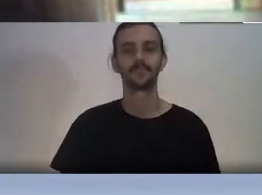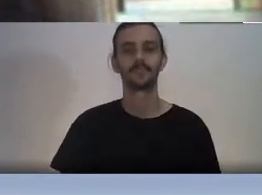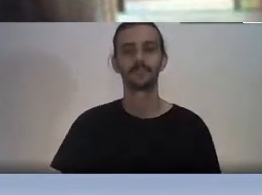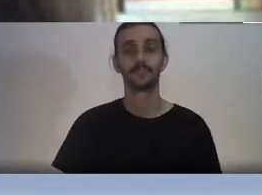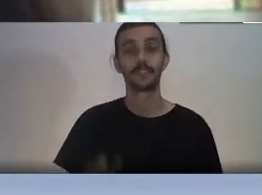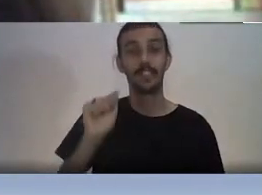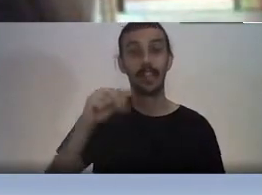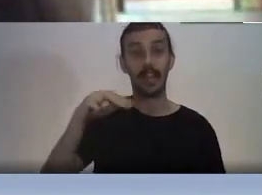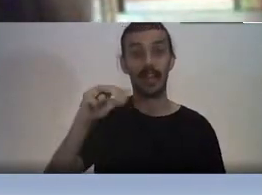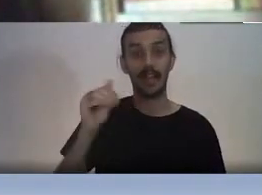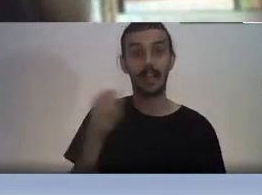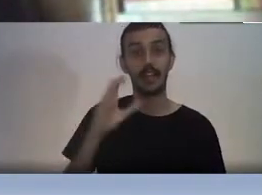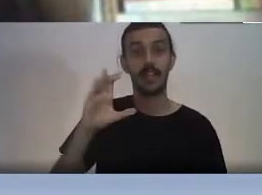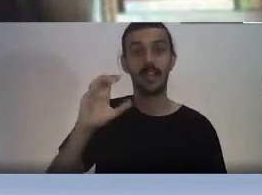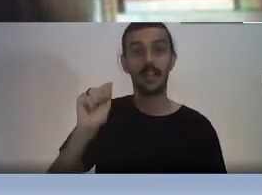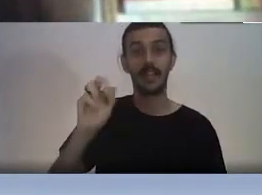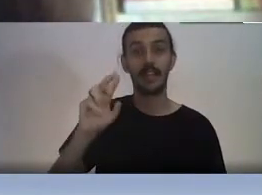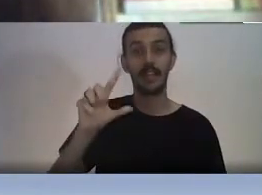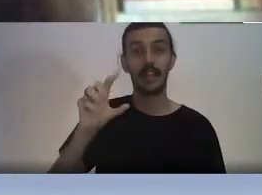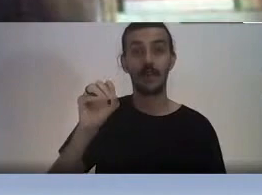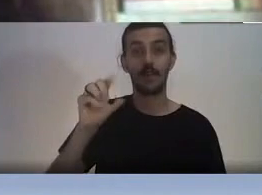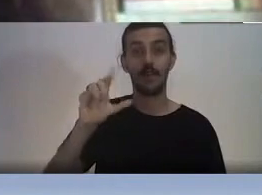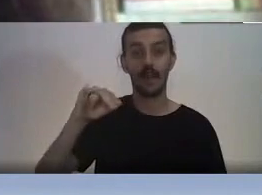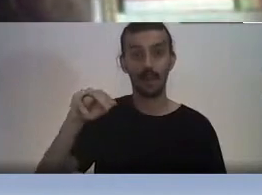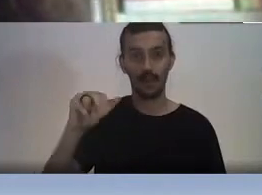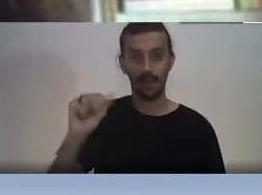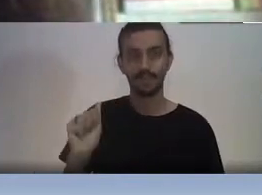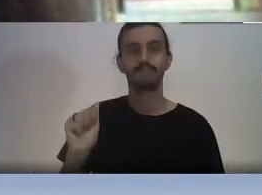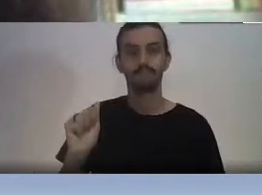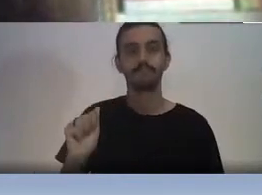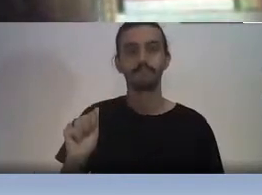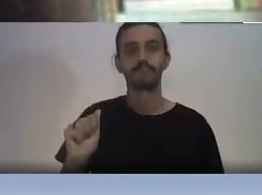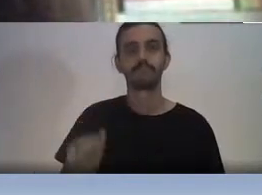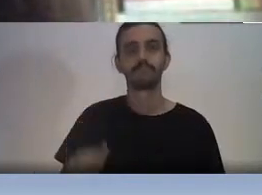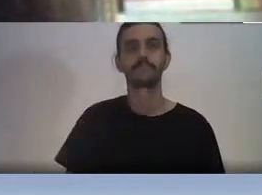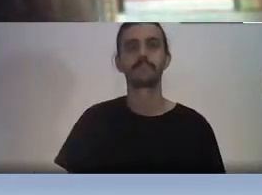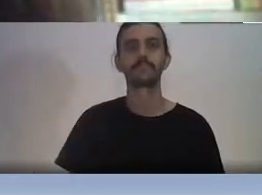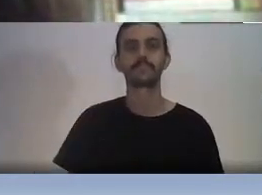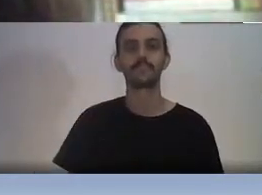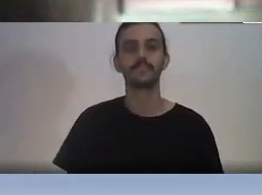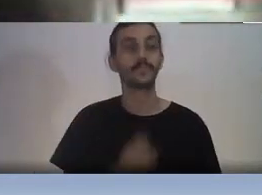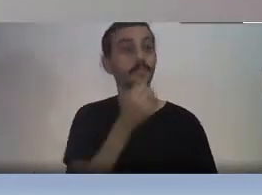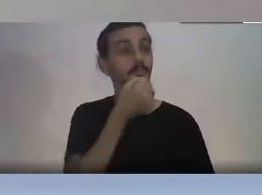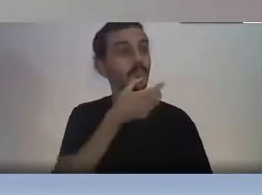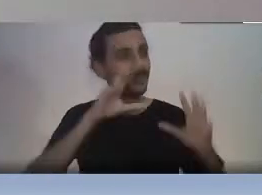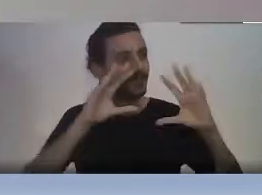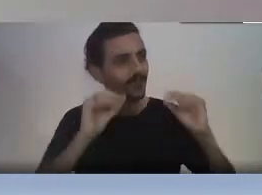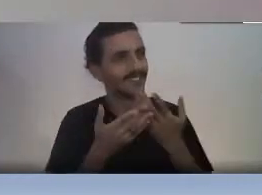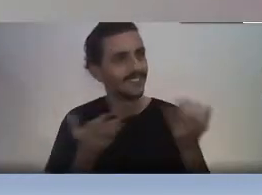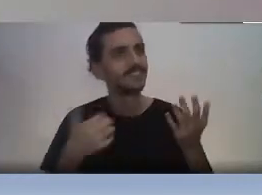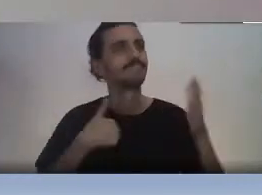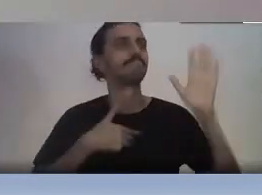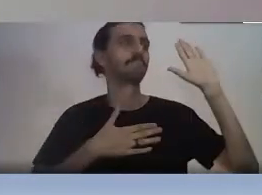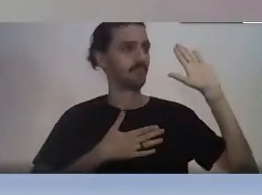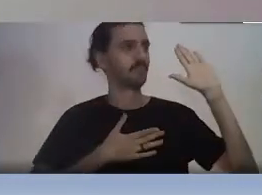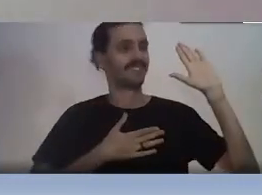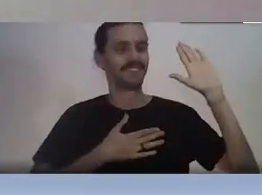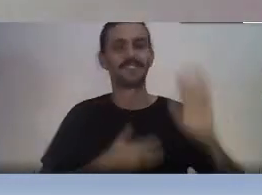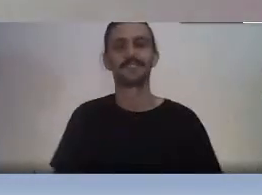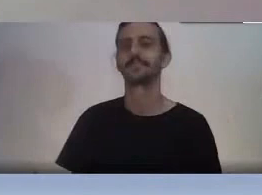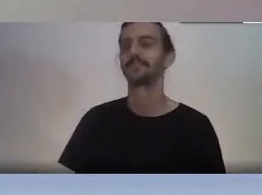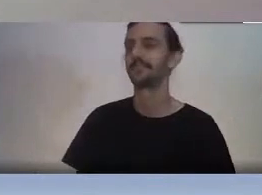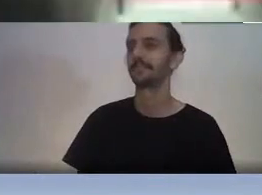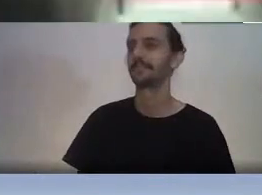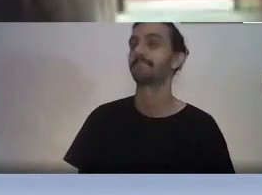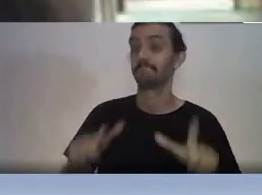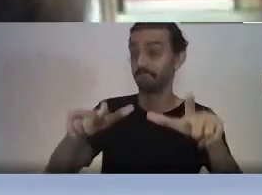Ana Carolina Ragonha dos Reis Piazza. Boa noite, assim eu prometo. Eu